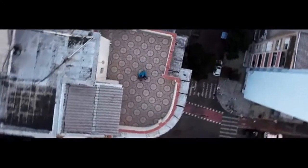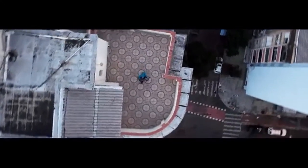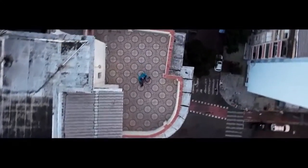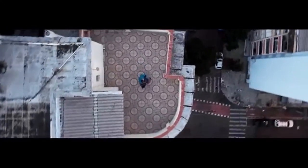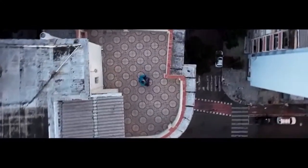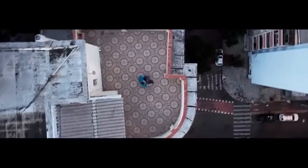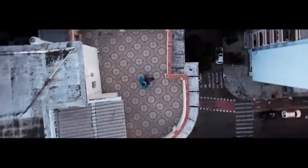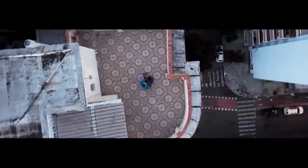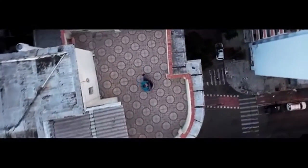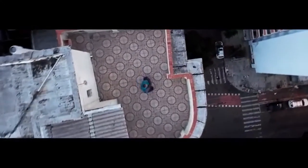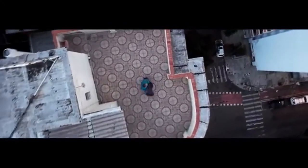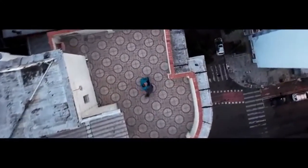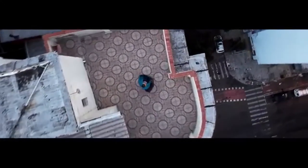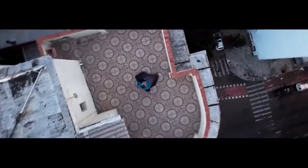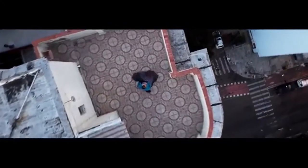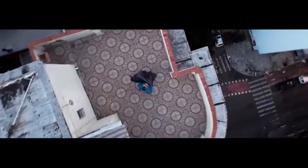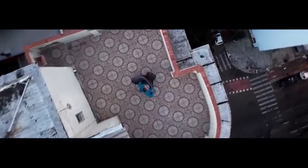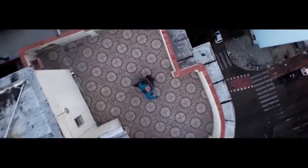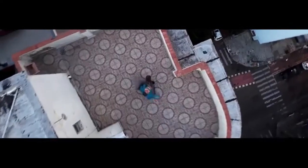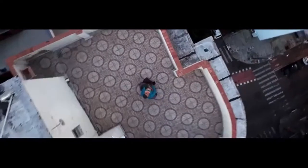da liberdade de viver.